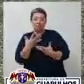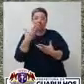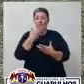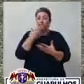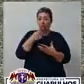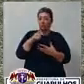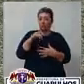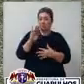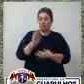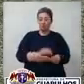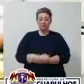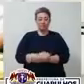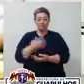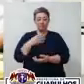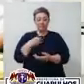bem recheado.